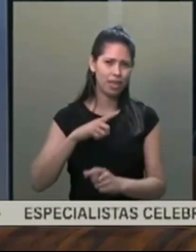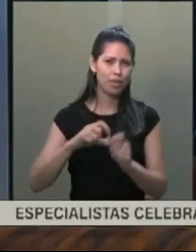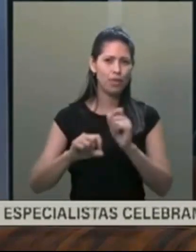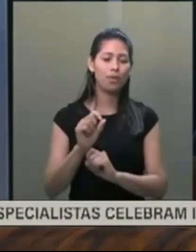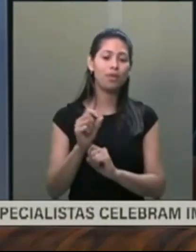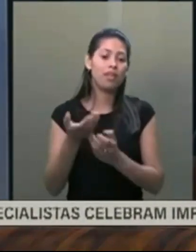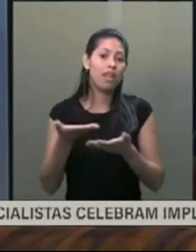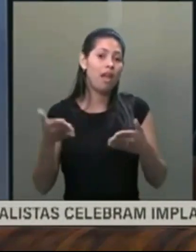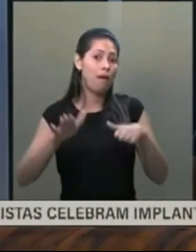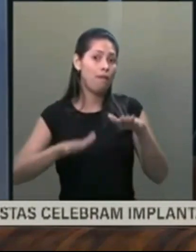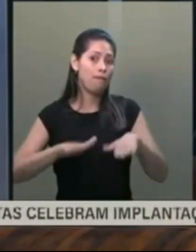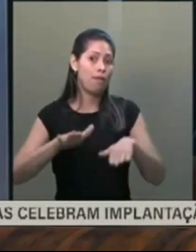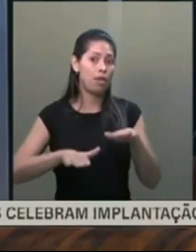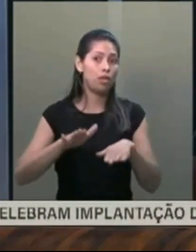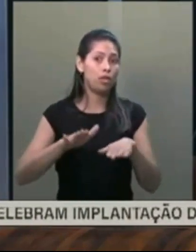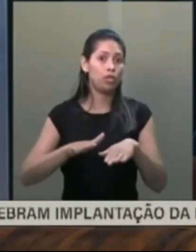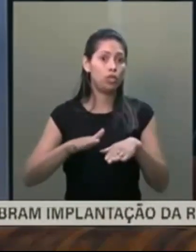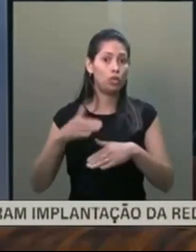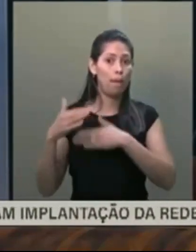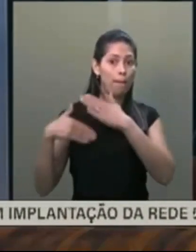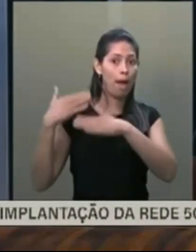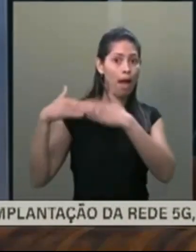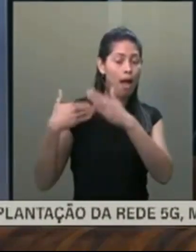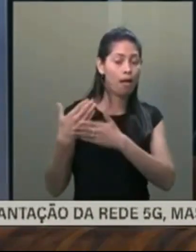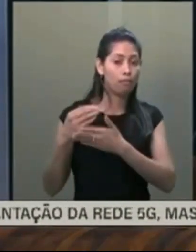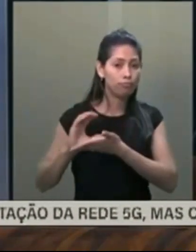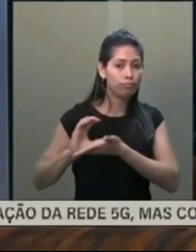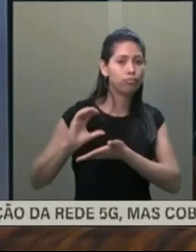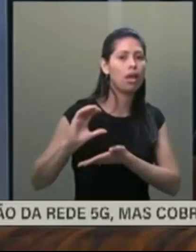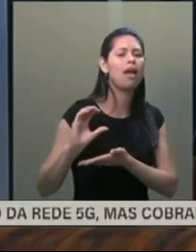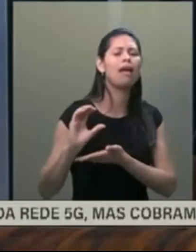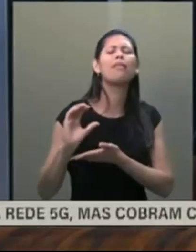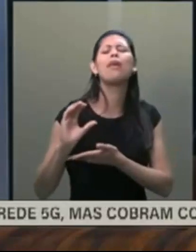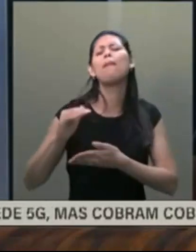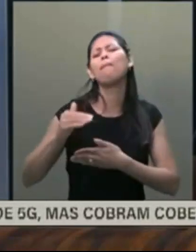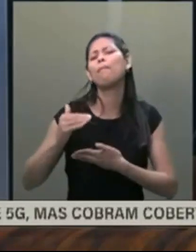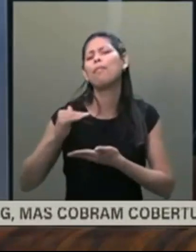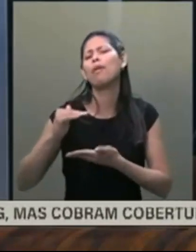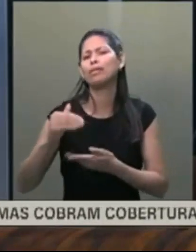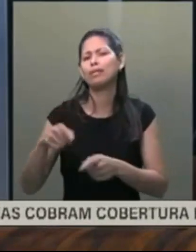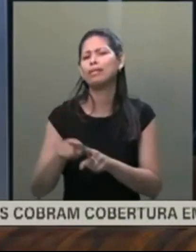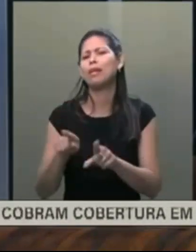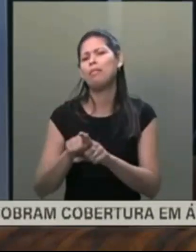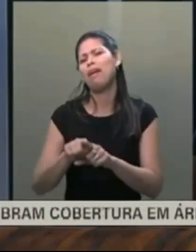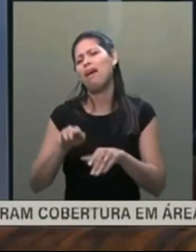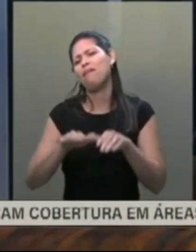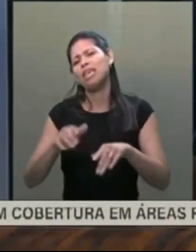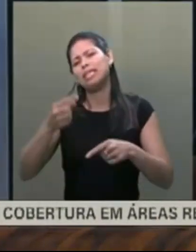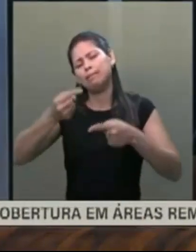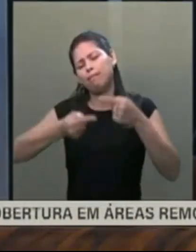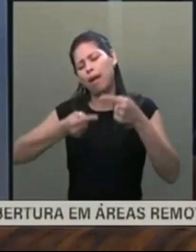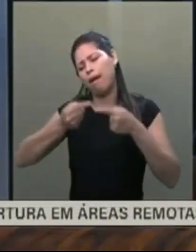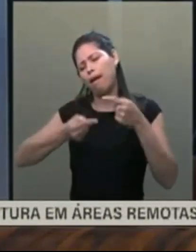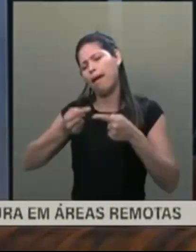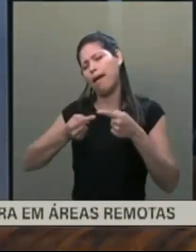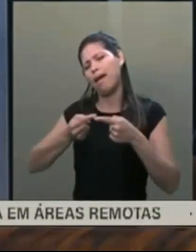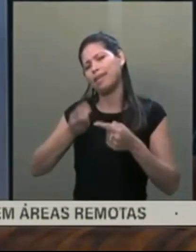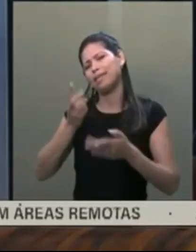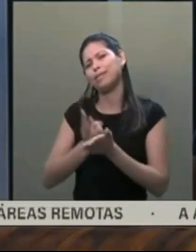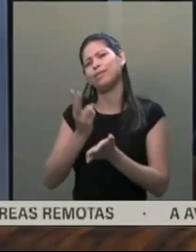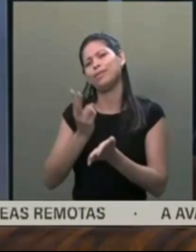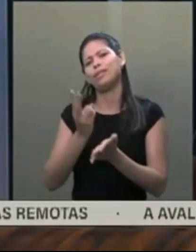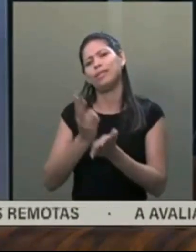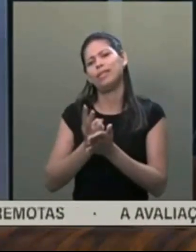de perseguição em curso. São sempre pessoas, olha a coincidência,